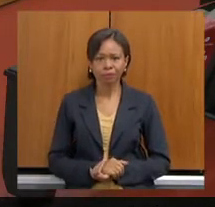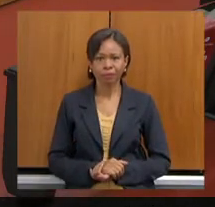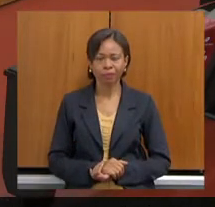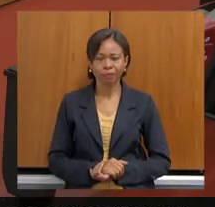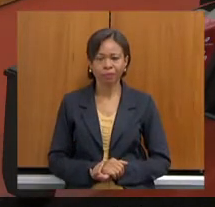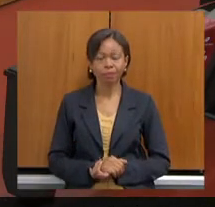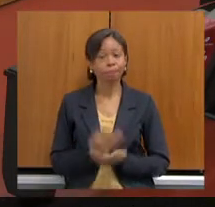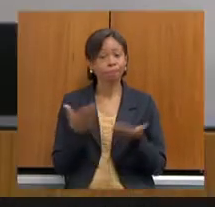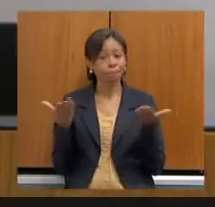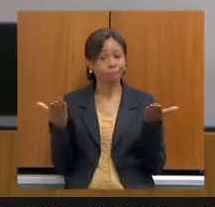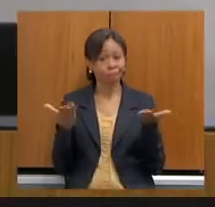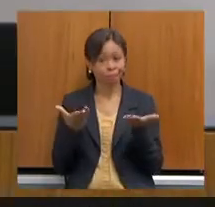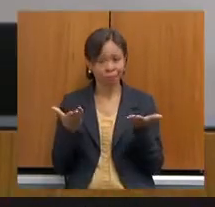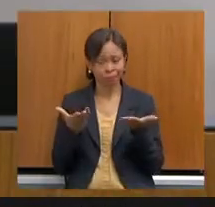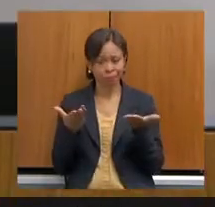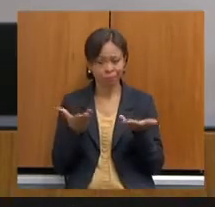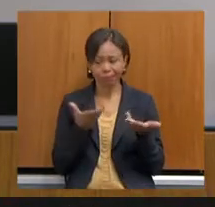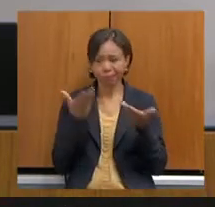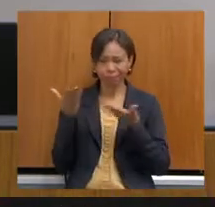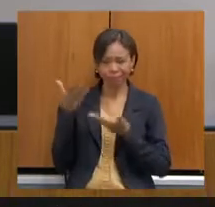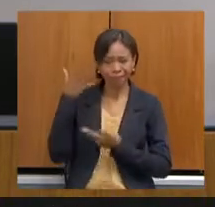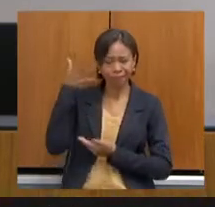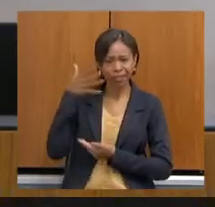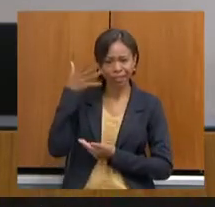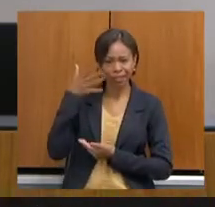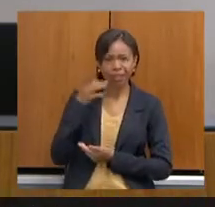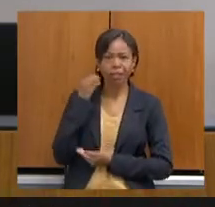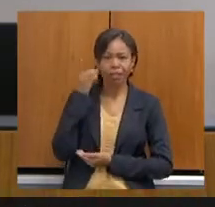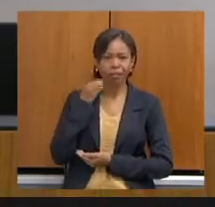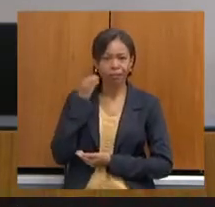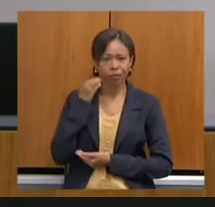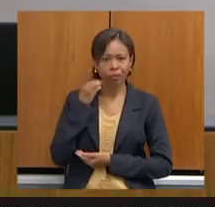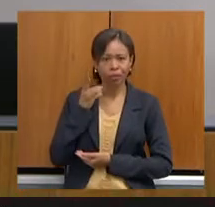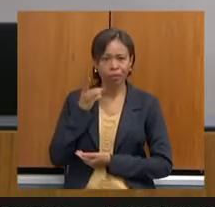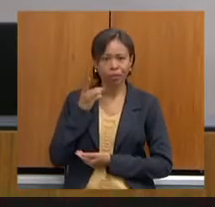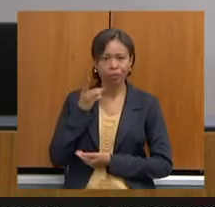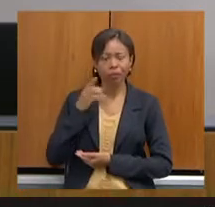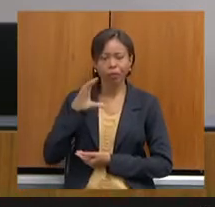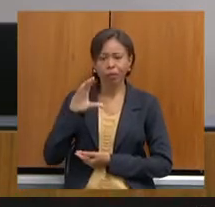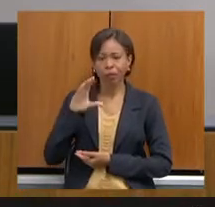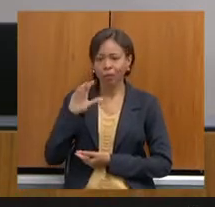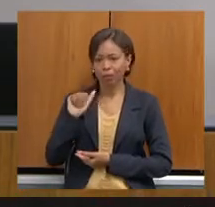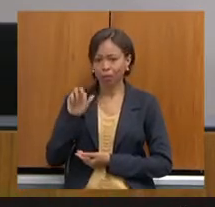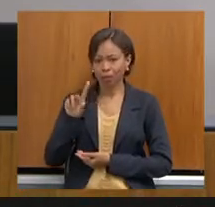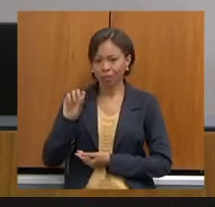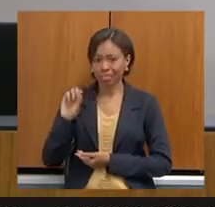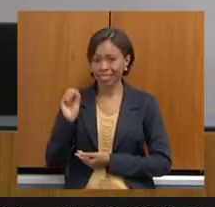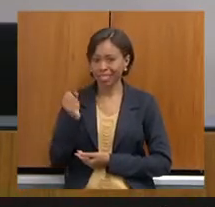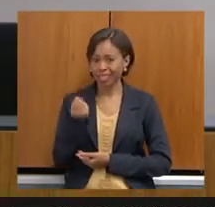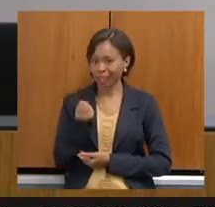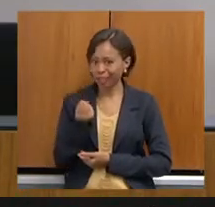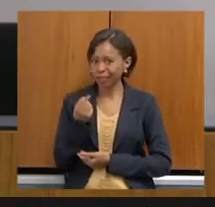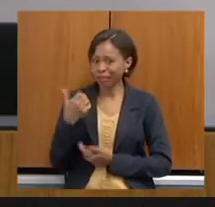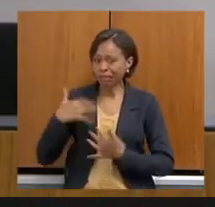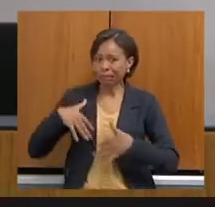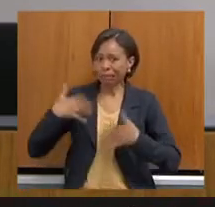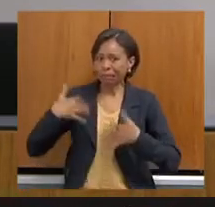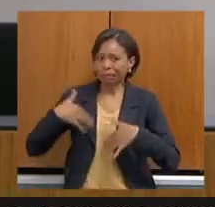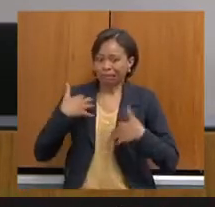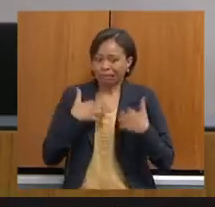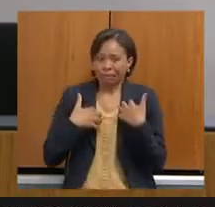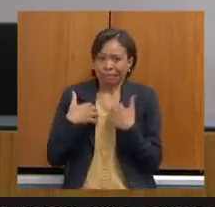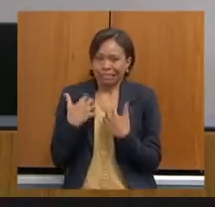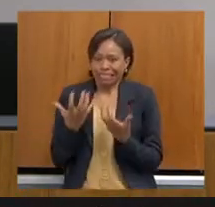o passo a palavra ao deputado Carlos Pimenta tá em quieto lá para chegar o momento